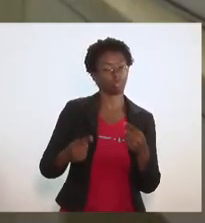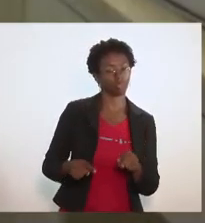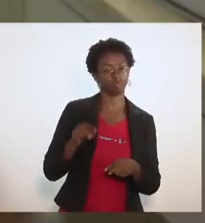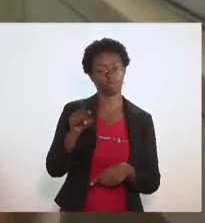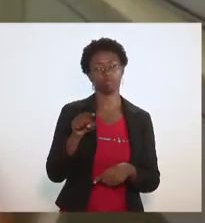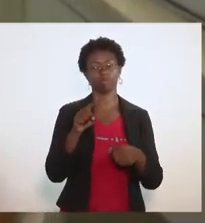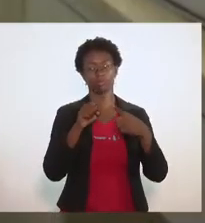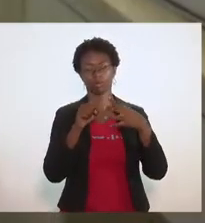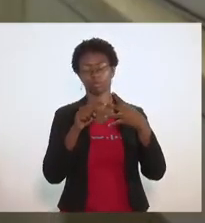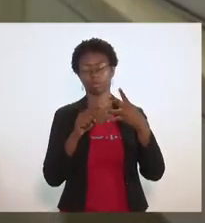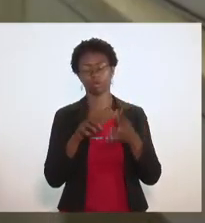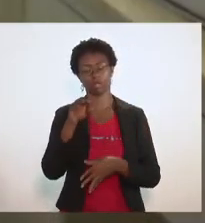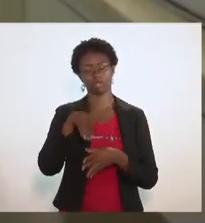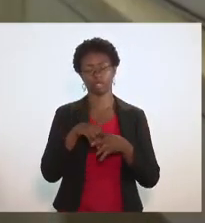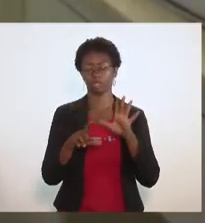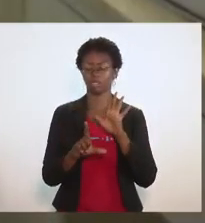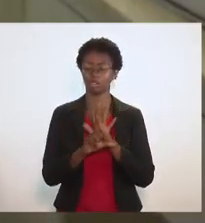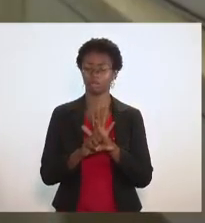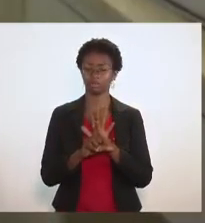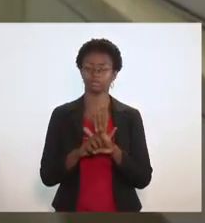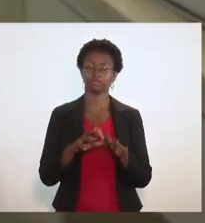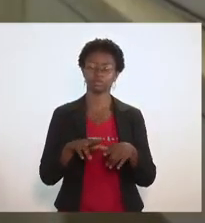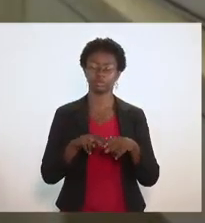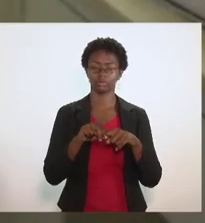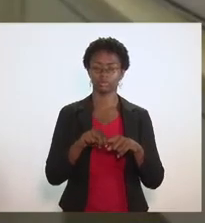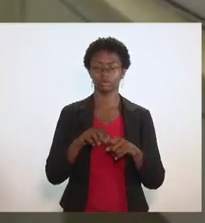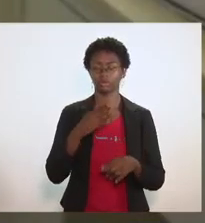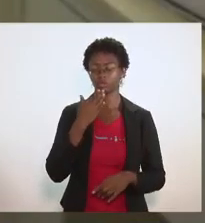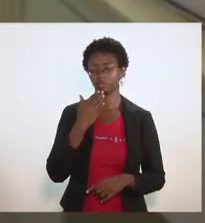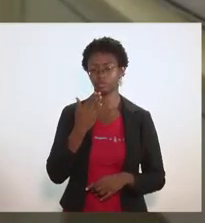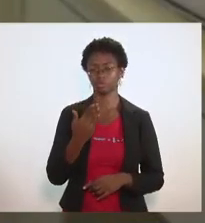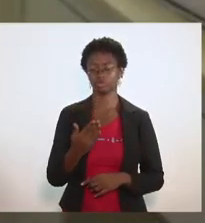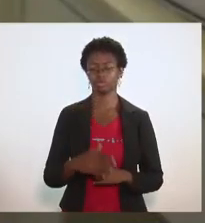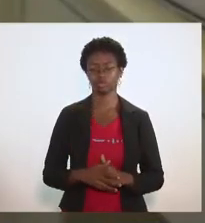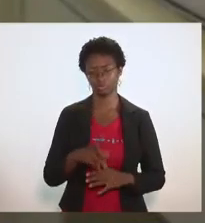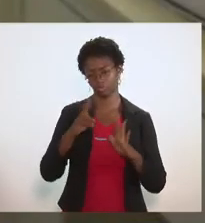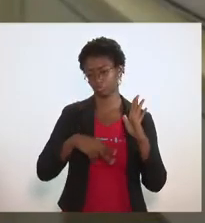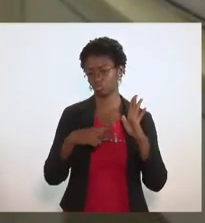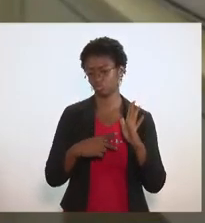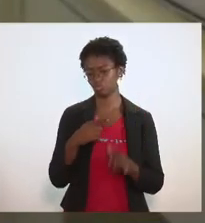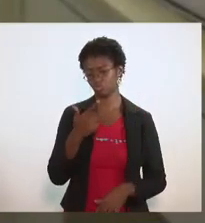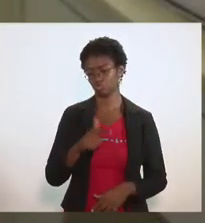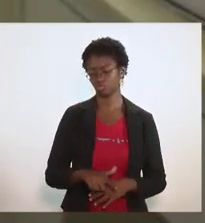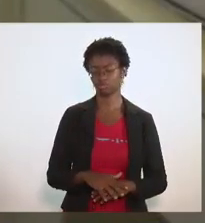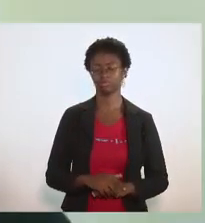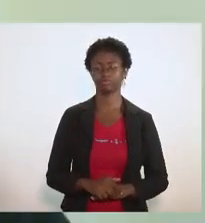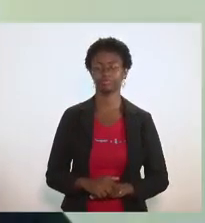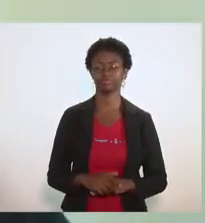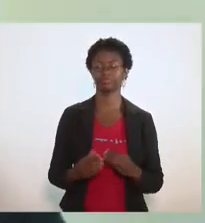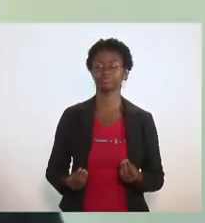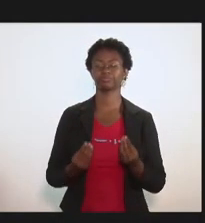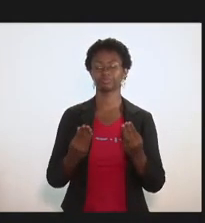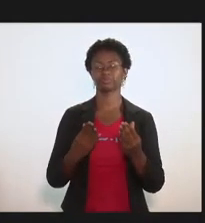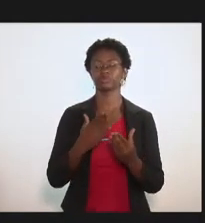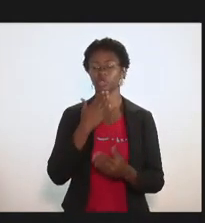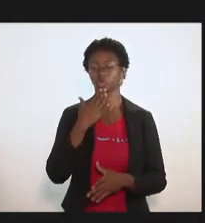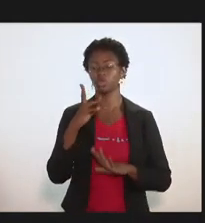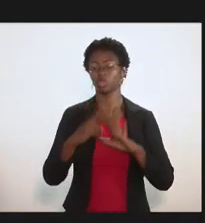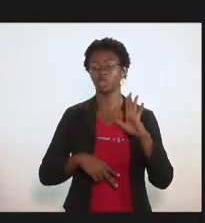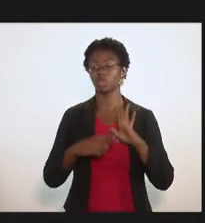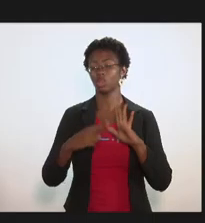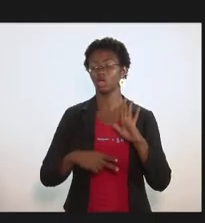de modificação, restauro, retrofit de prédios. E a gente